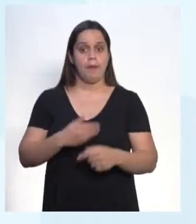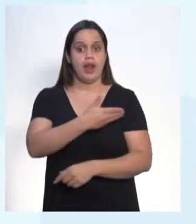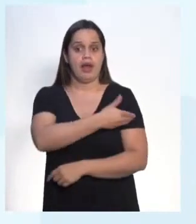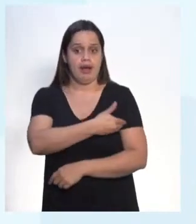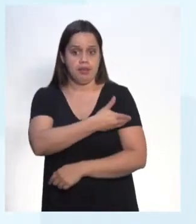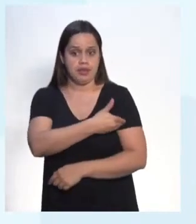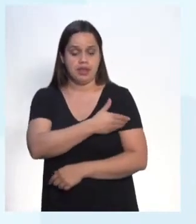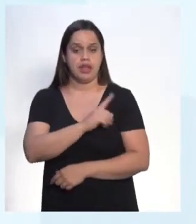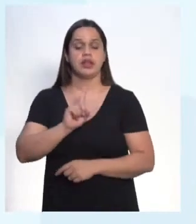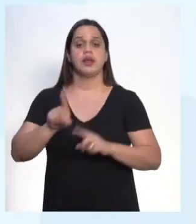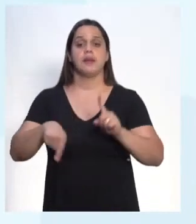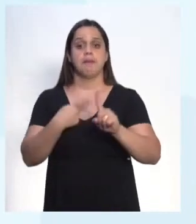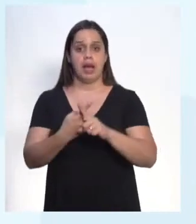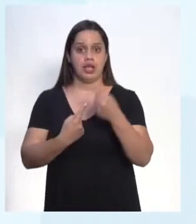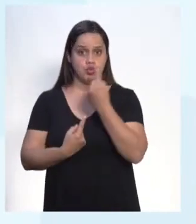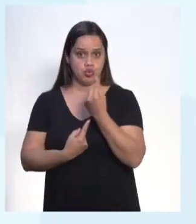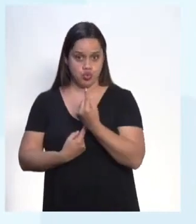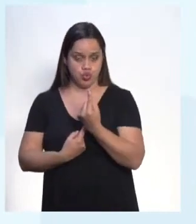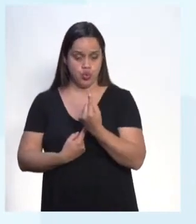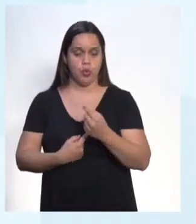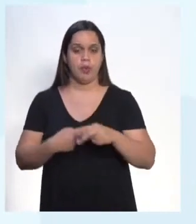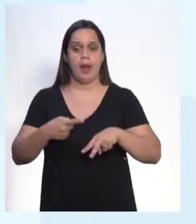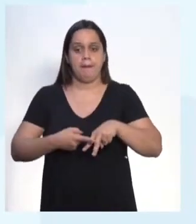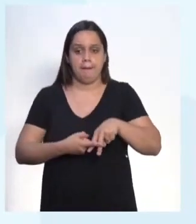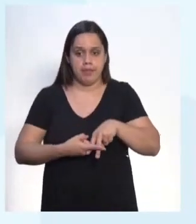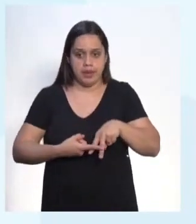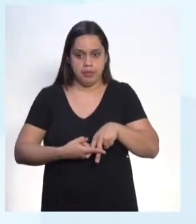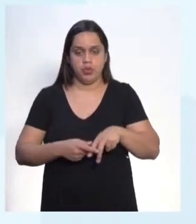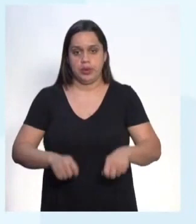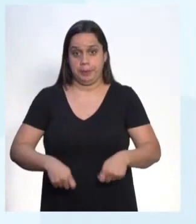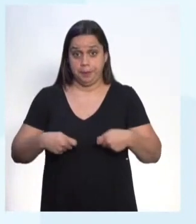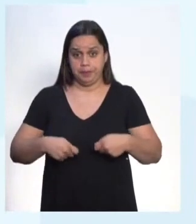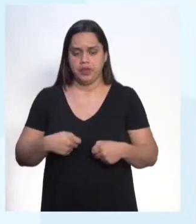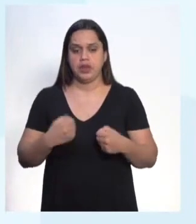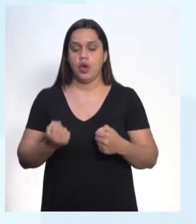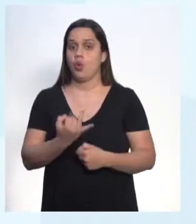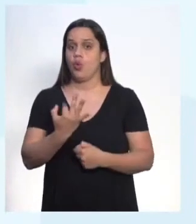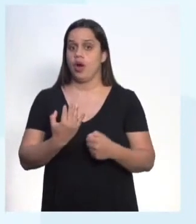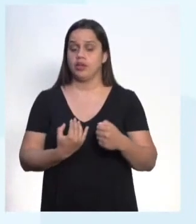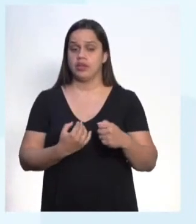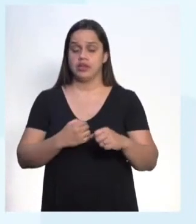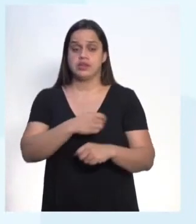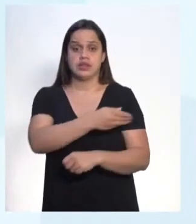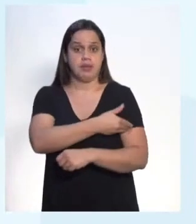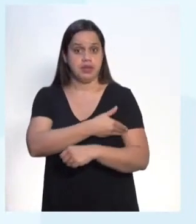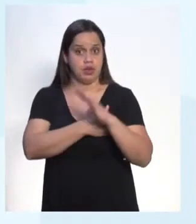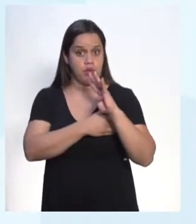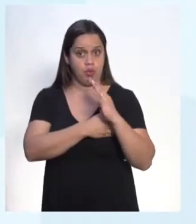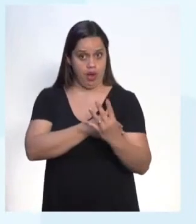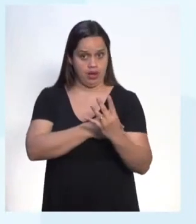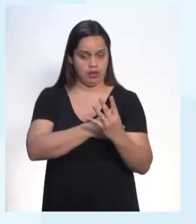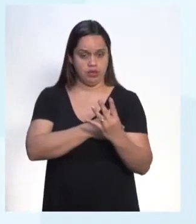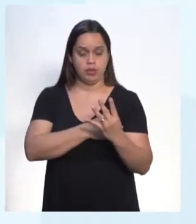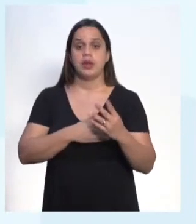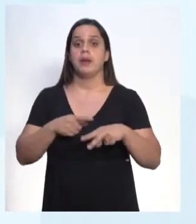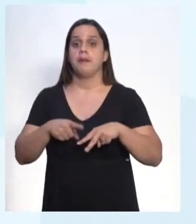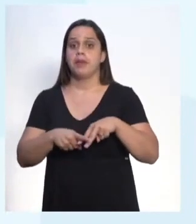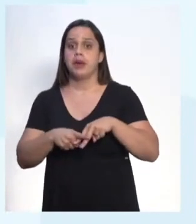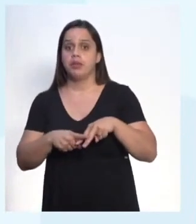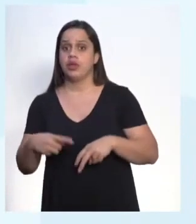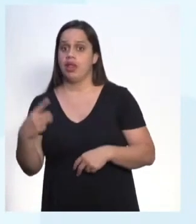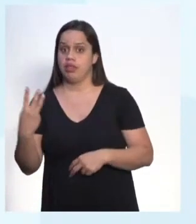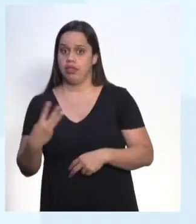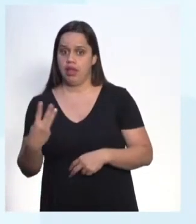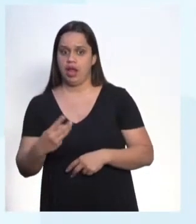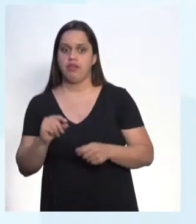um para bermuda. Quantas camisetas? 4. Quantas bermudas? 3. E vou